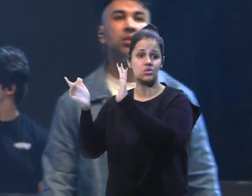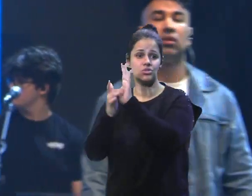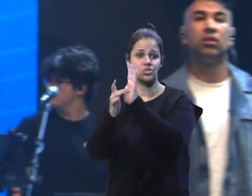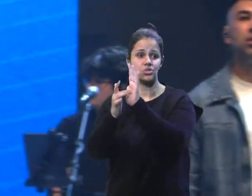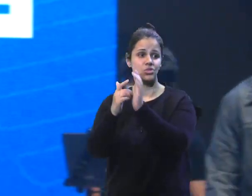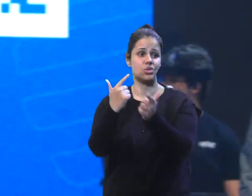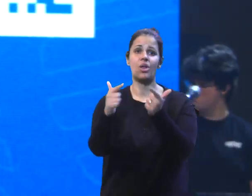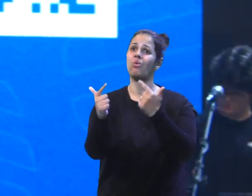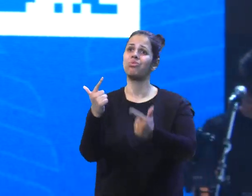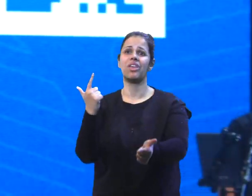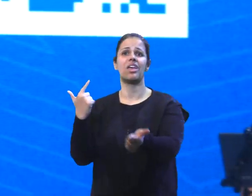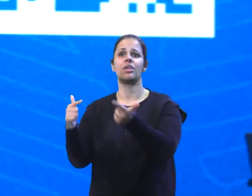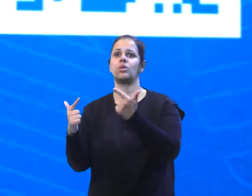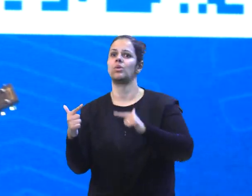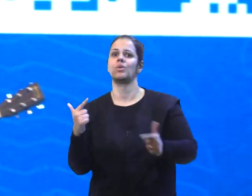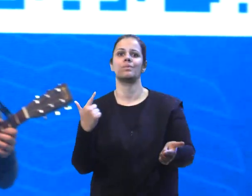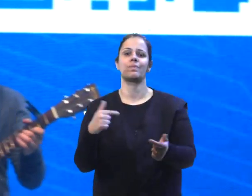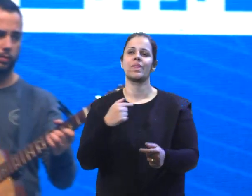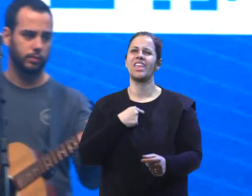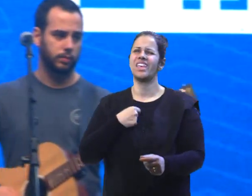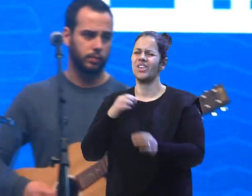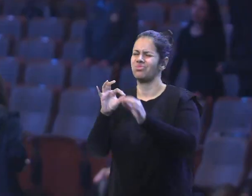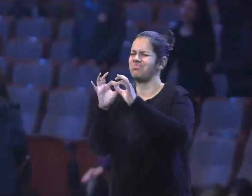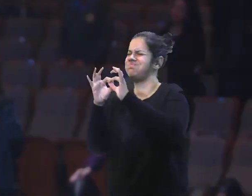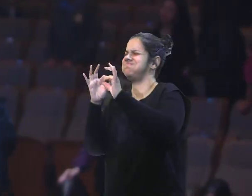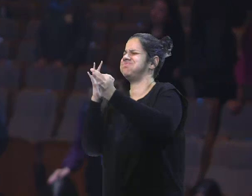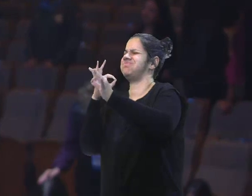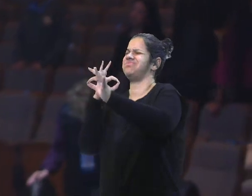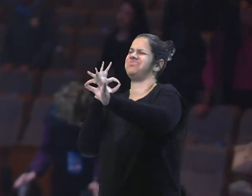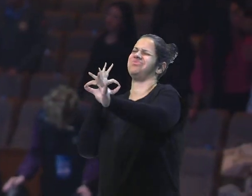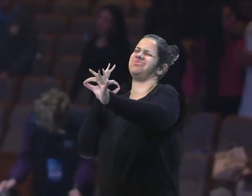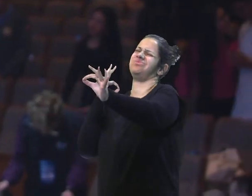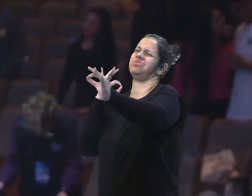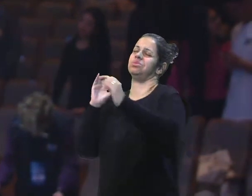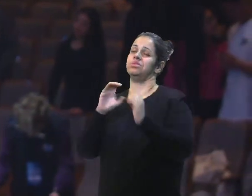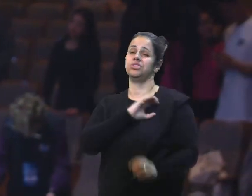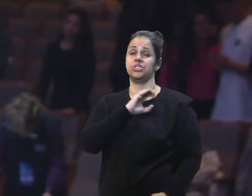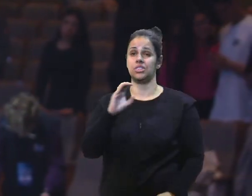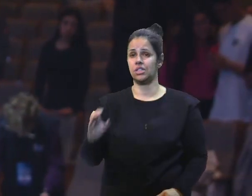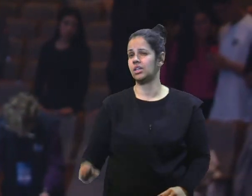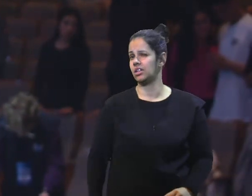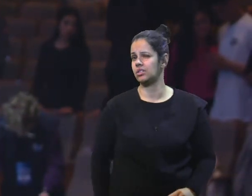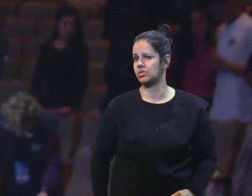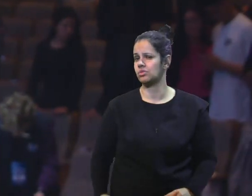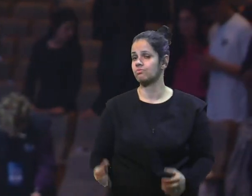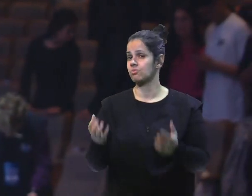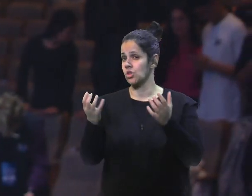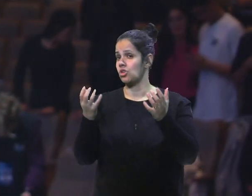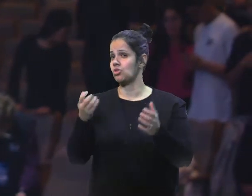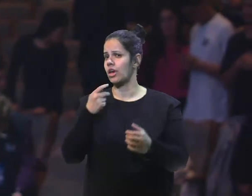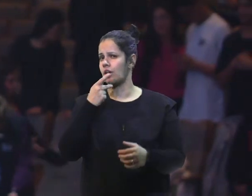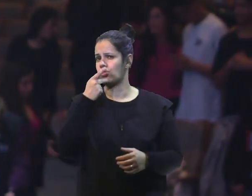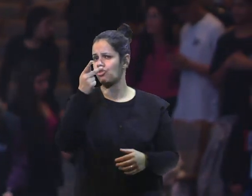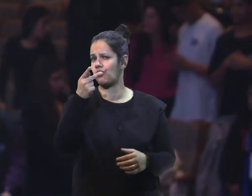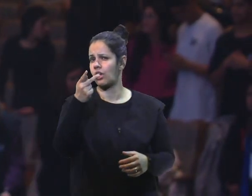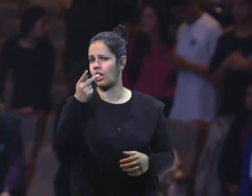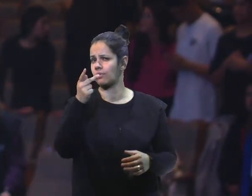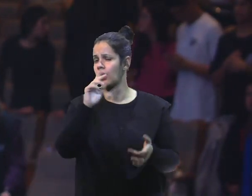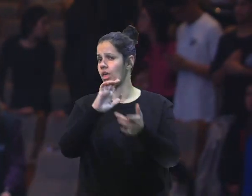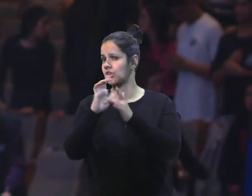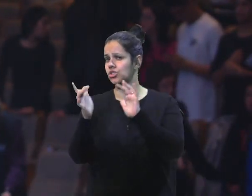disso. Você está longe de Cristo. Eu quero te dizer, Jesus te